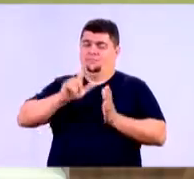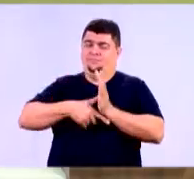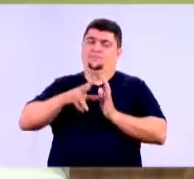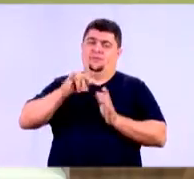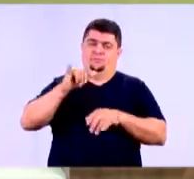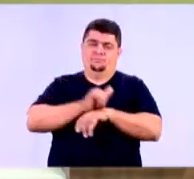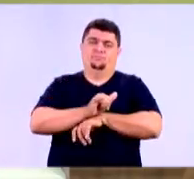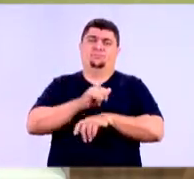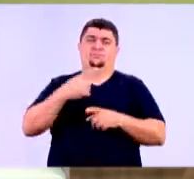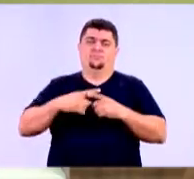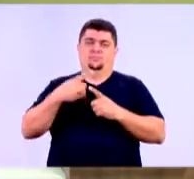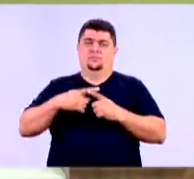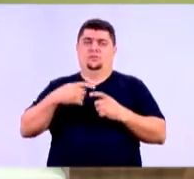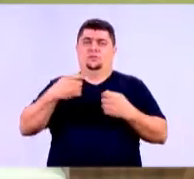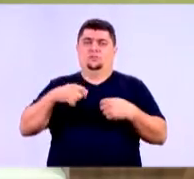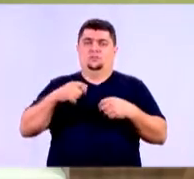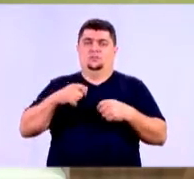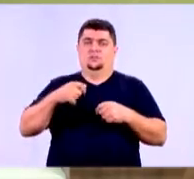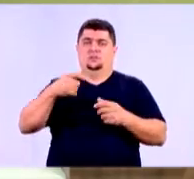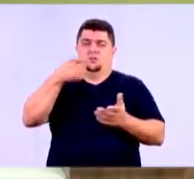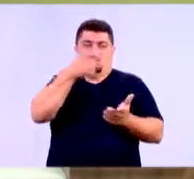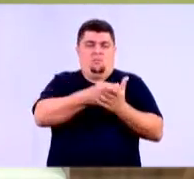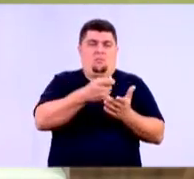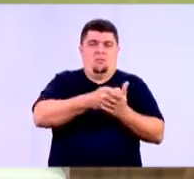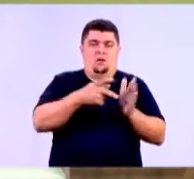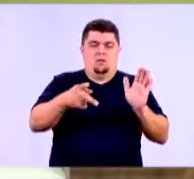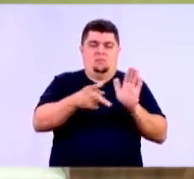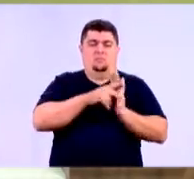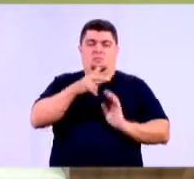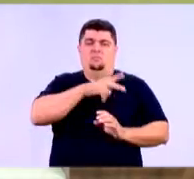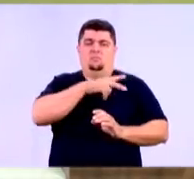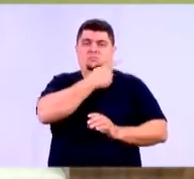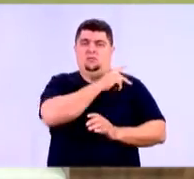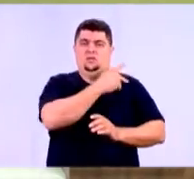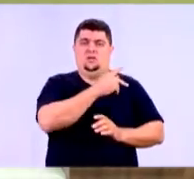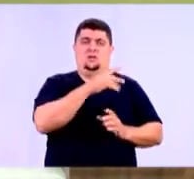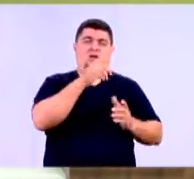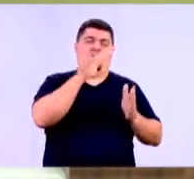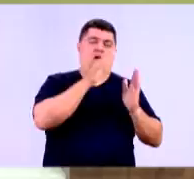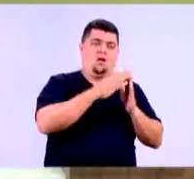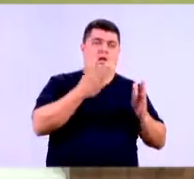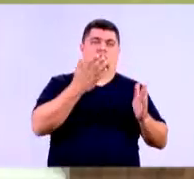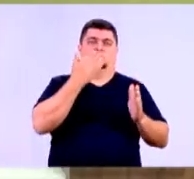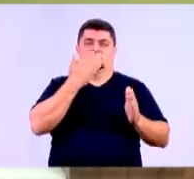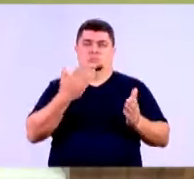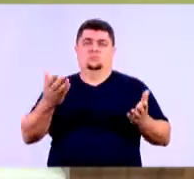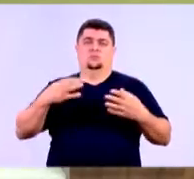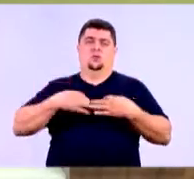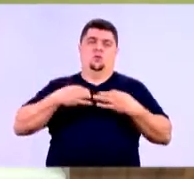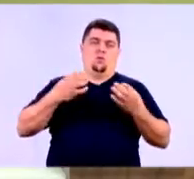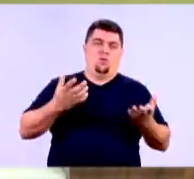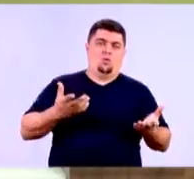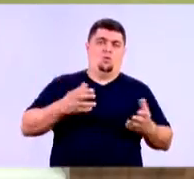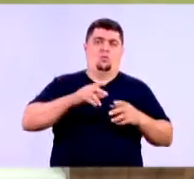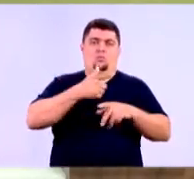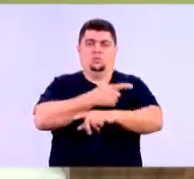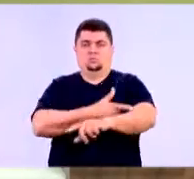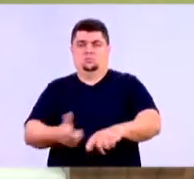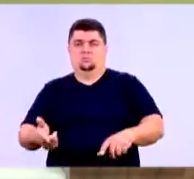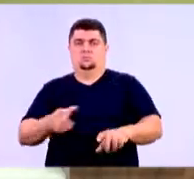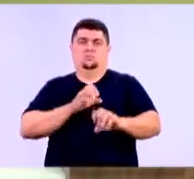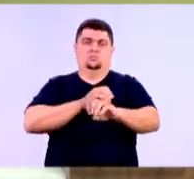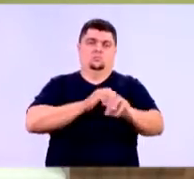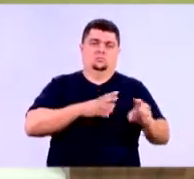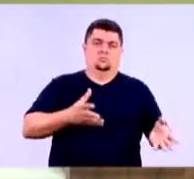né? Porque, afinal de contas, ele tem que antes pagar as suas despesas principais, as despesas que ele tem com a casa, com o vestuário, com a educação,